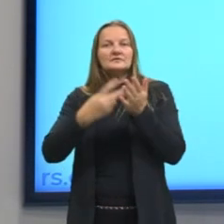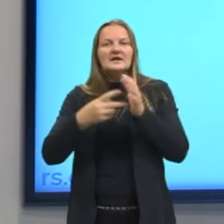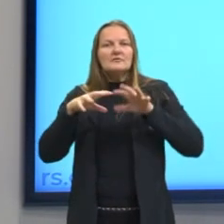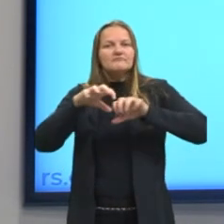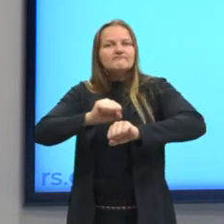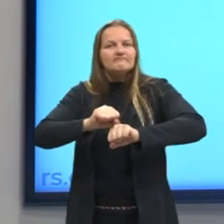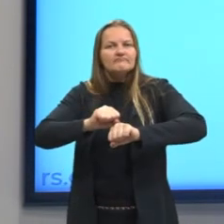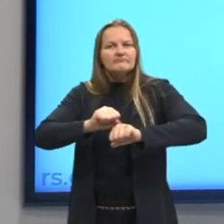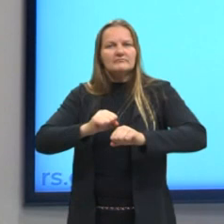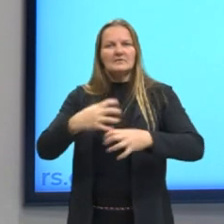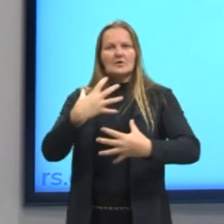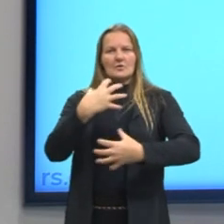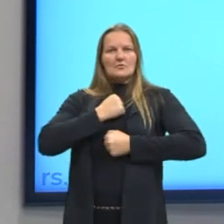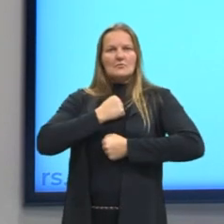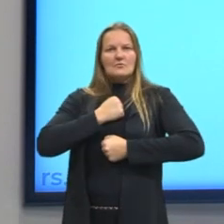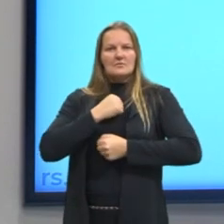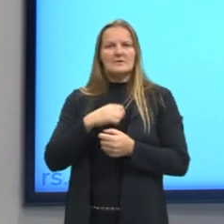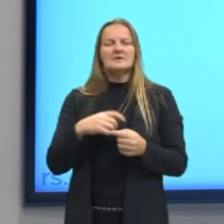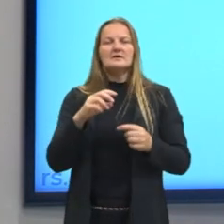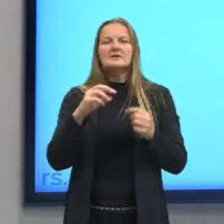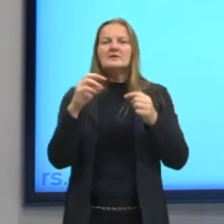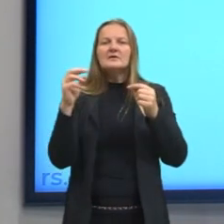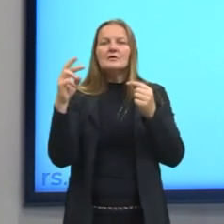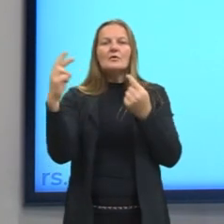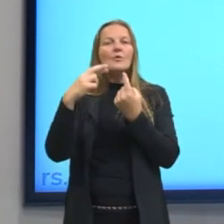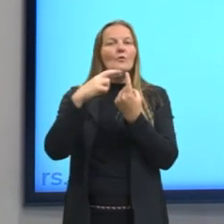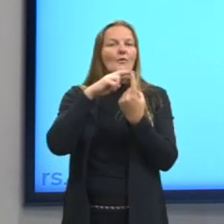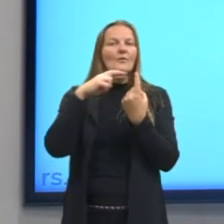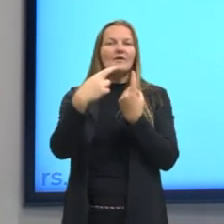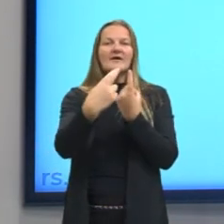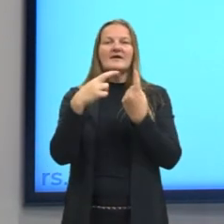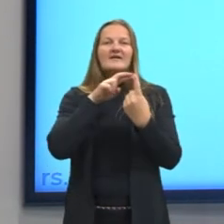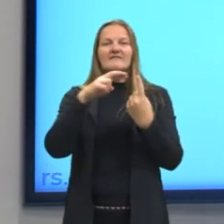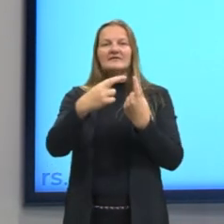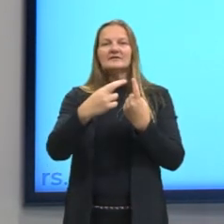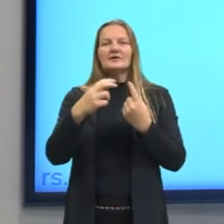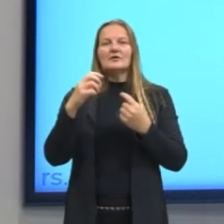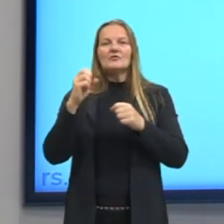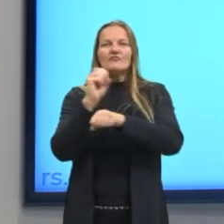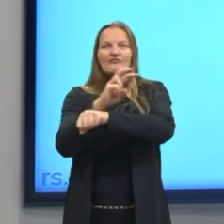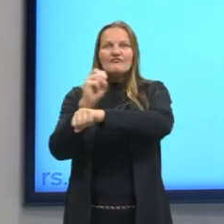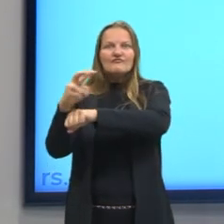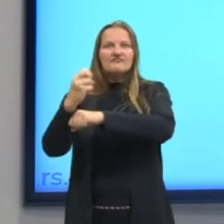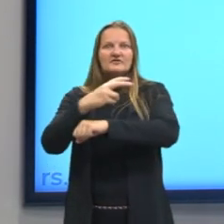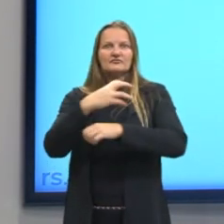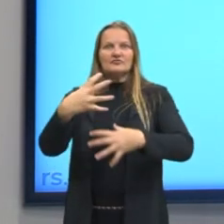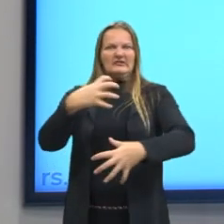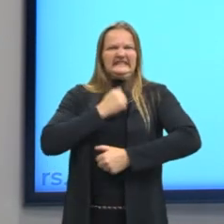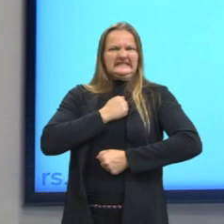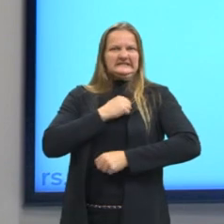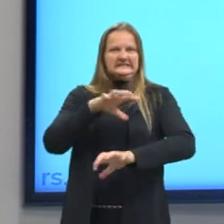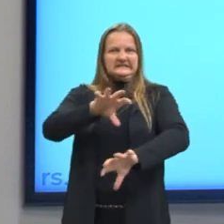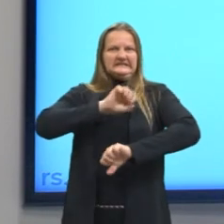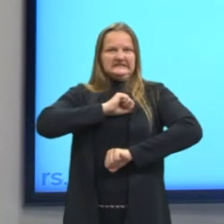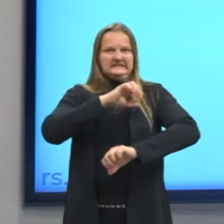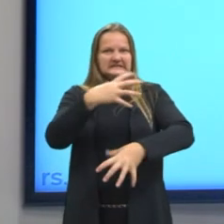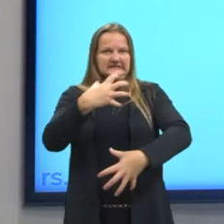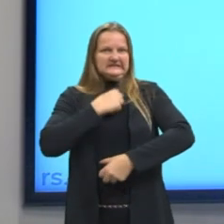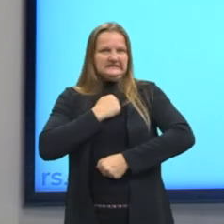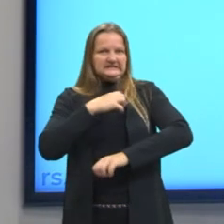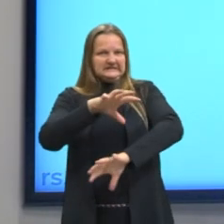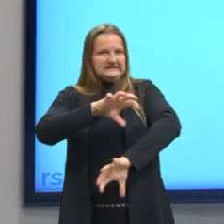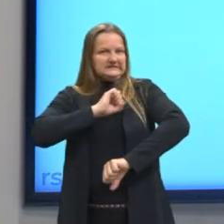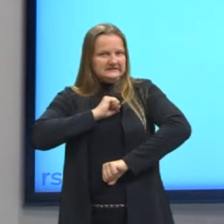supõe-se que fizesse região referência ao modo violento como viro se aposta do organismo